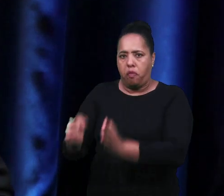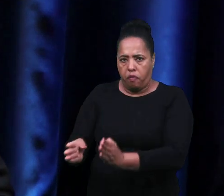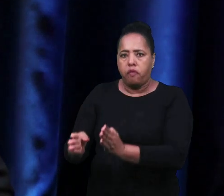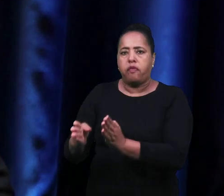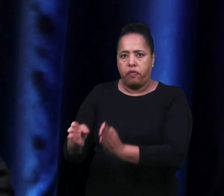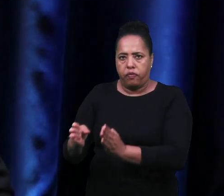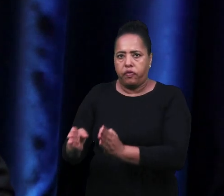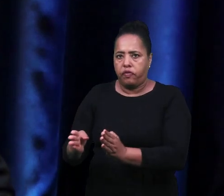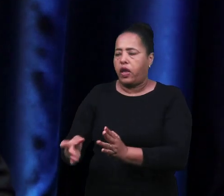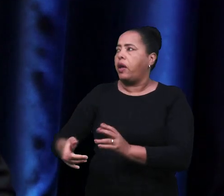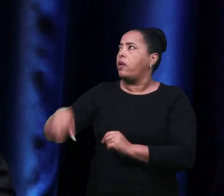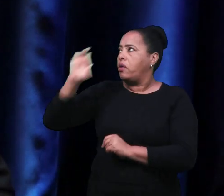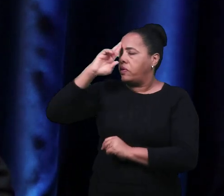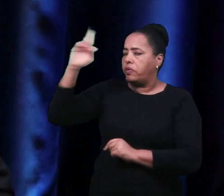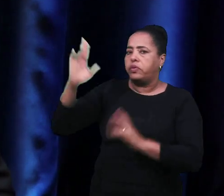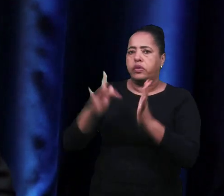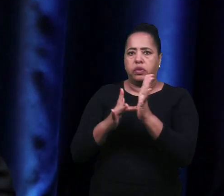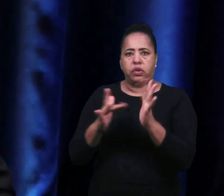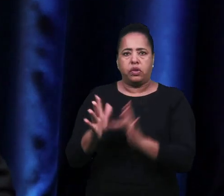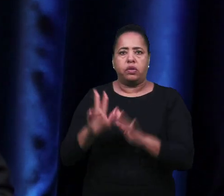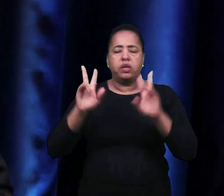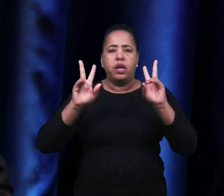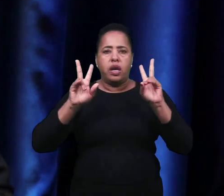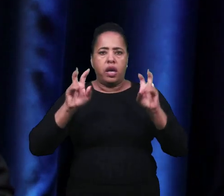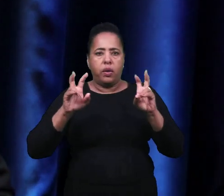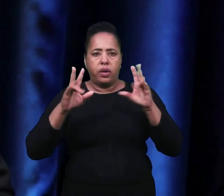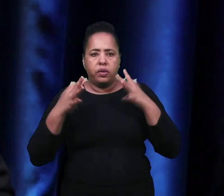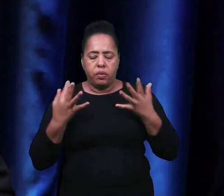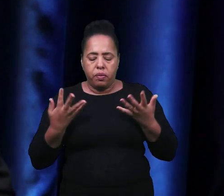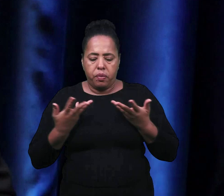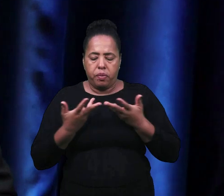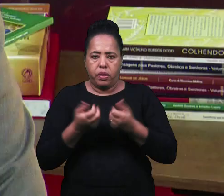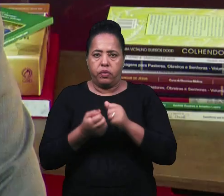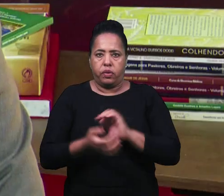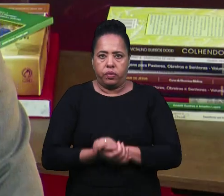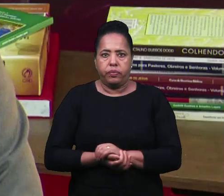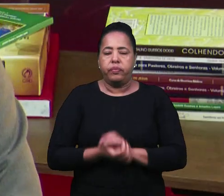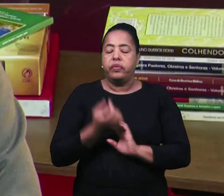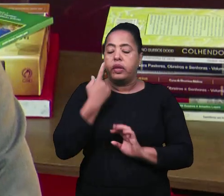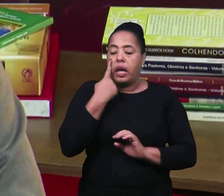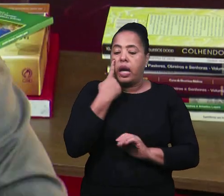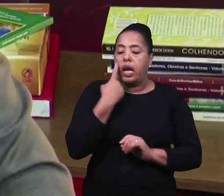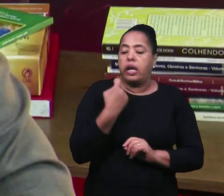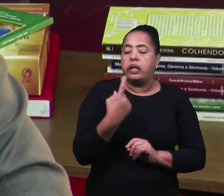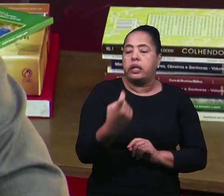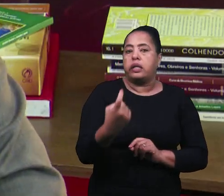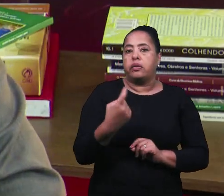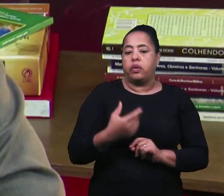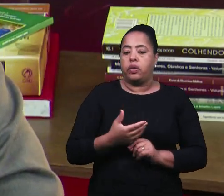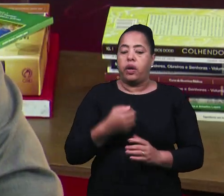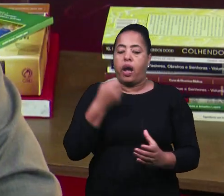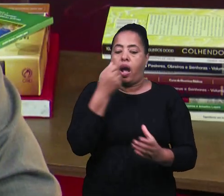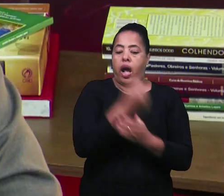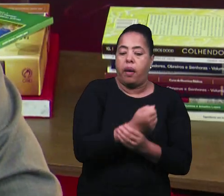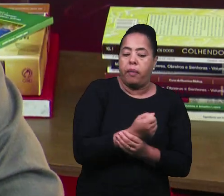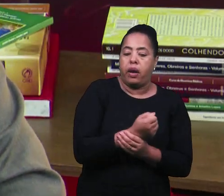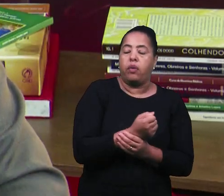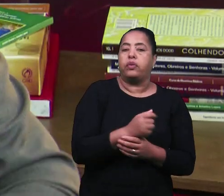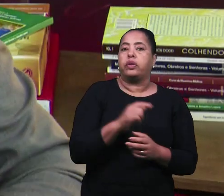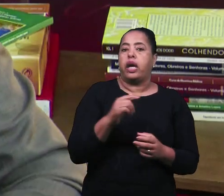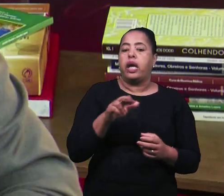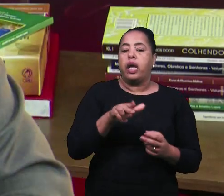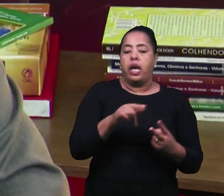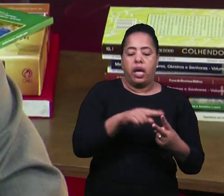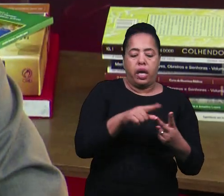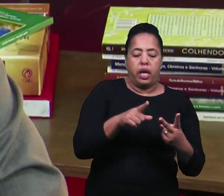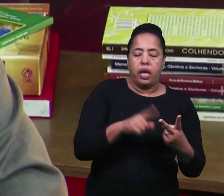da igreja com Jesus. Então é um assunto muito maravilhoso também. É interessante porque Abraão tem mais 2 irmãos. Tem